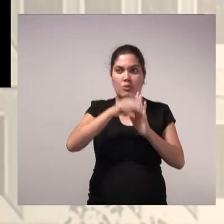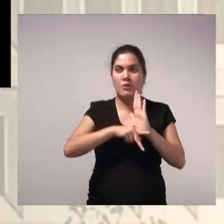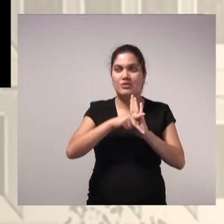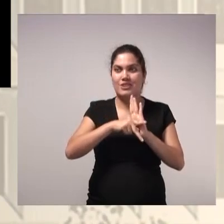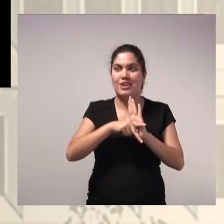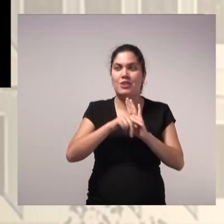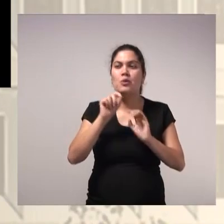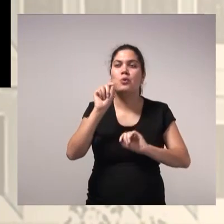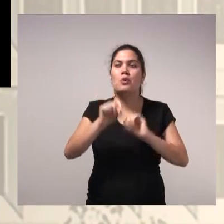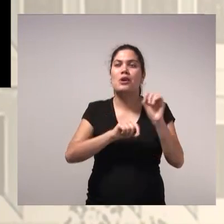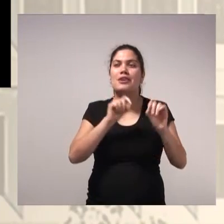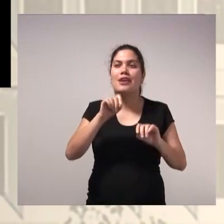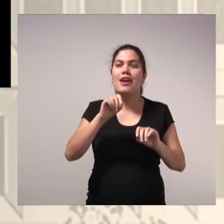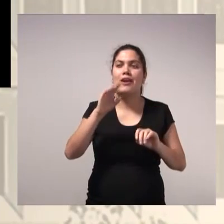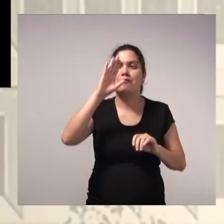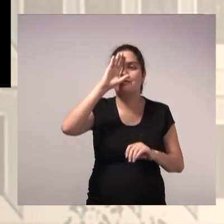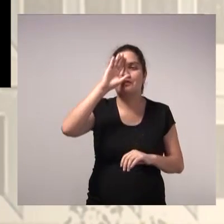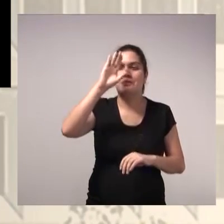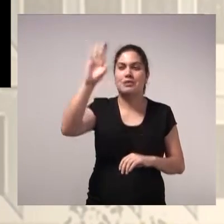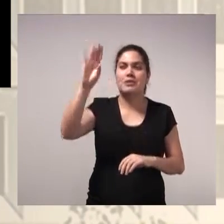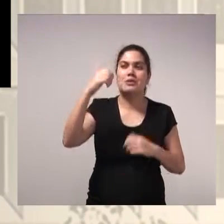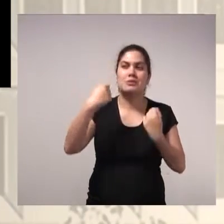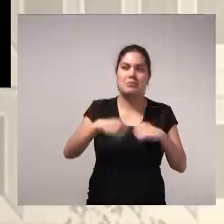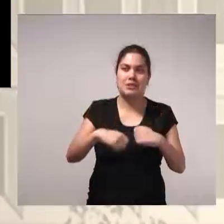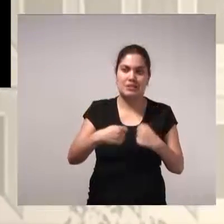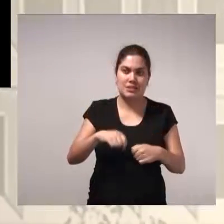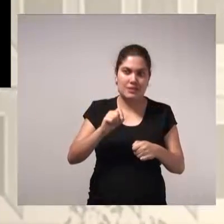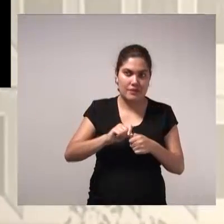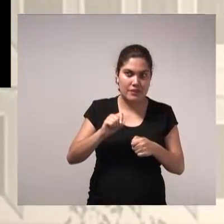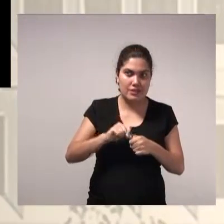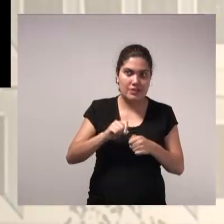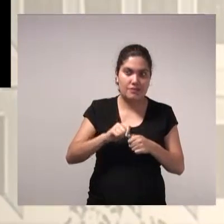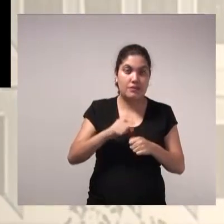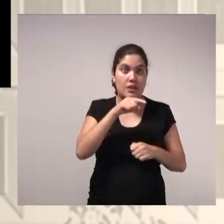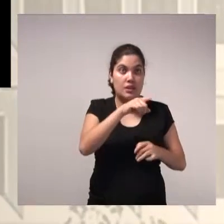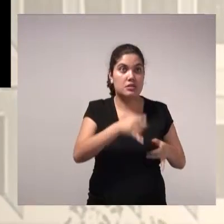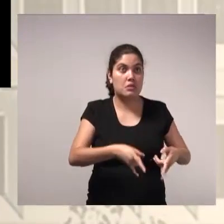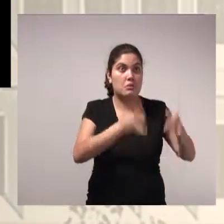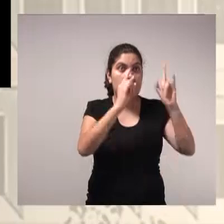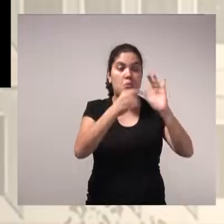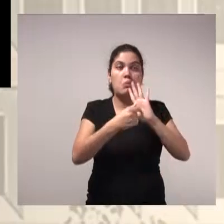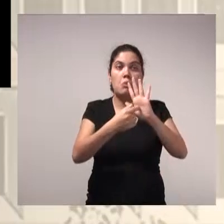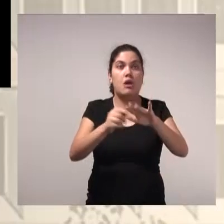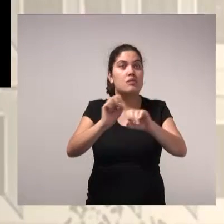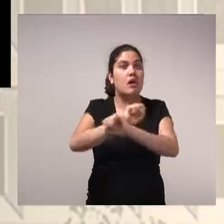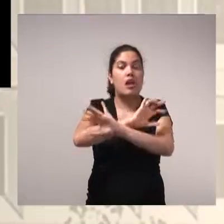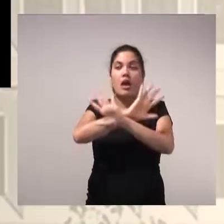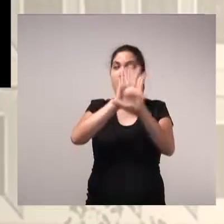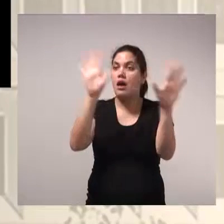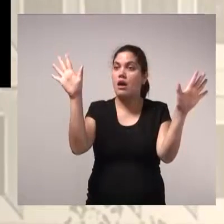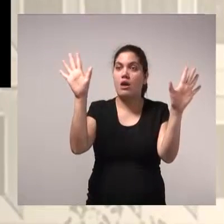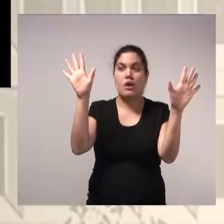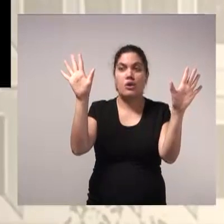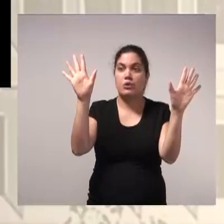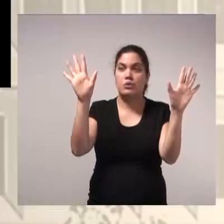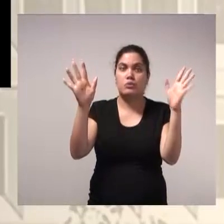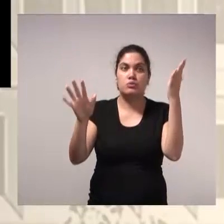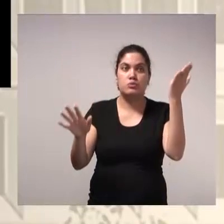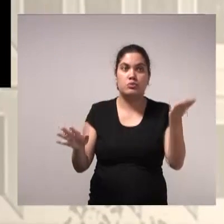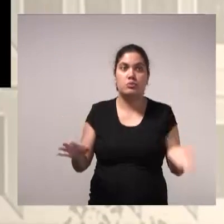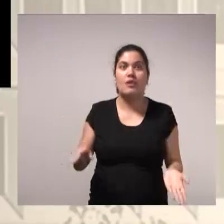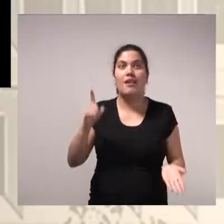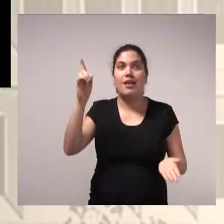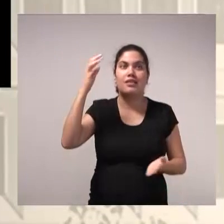é fundamental a ser feito. Esse prédio é um exemplo claro disso. Centro Georges Pompidou, na